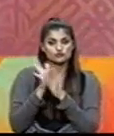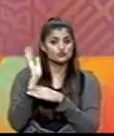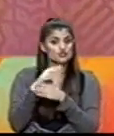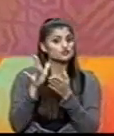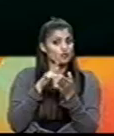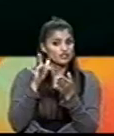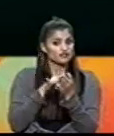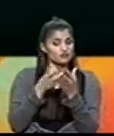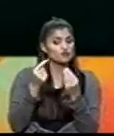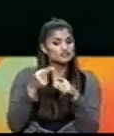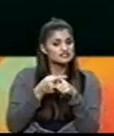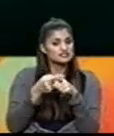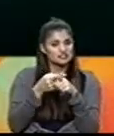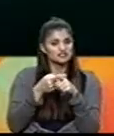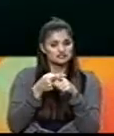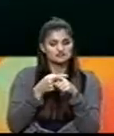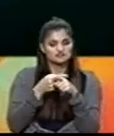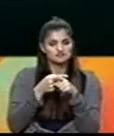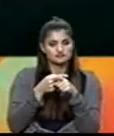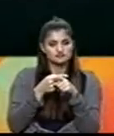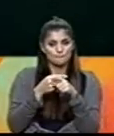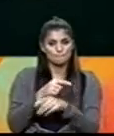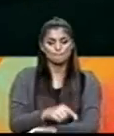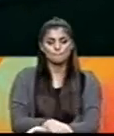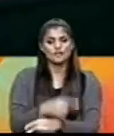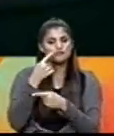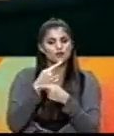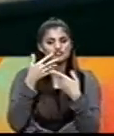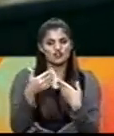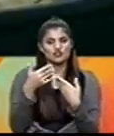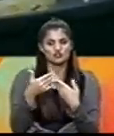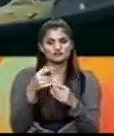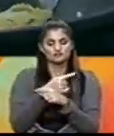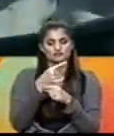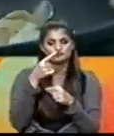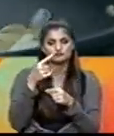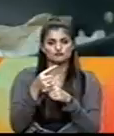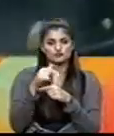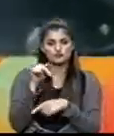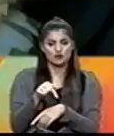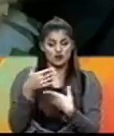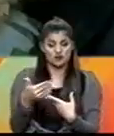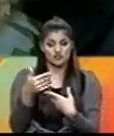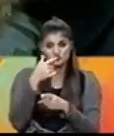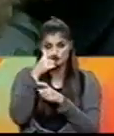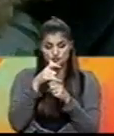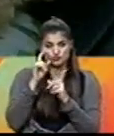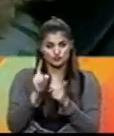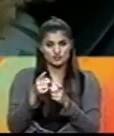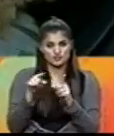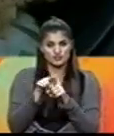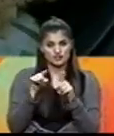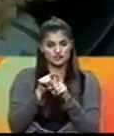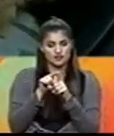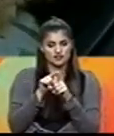Trouxe um livro muito interessante. Um livro muito interessante. Pode mostrar? Mostra este lado. Até porque hoje em dia as pessoas começam a ter faltas de